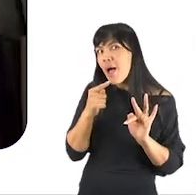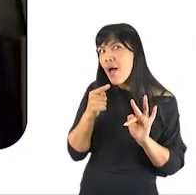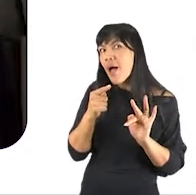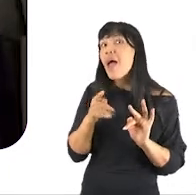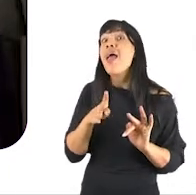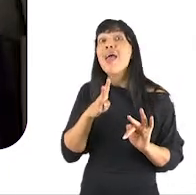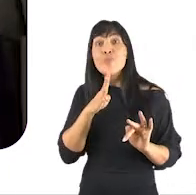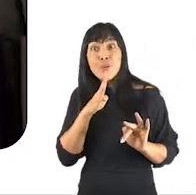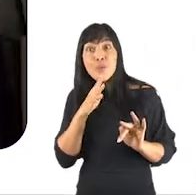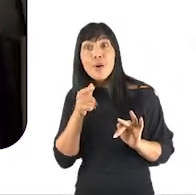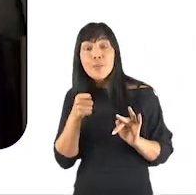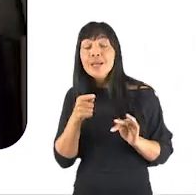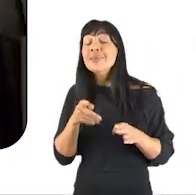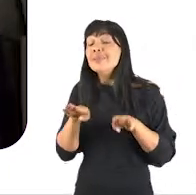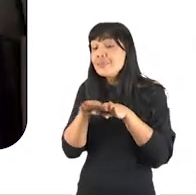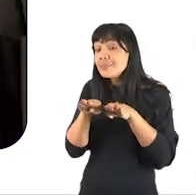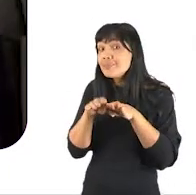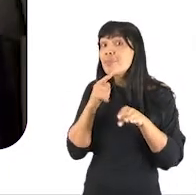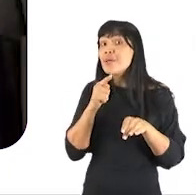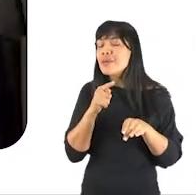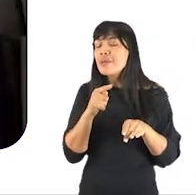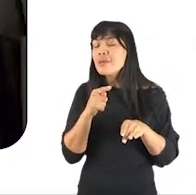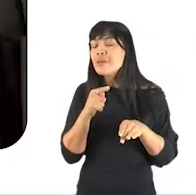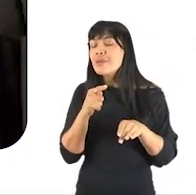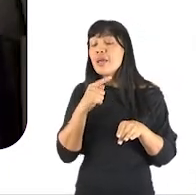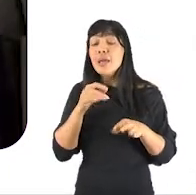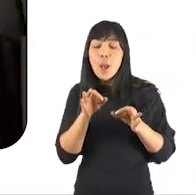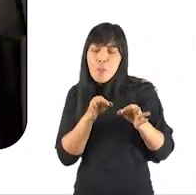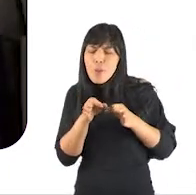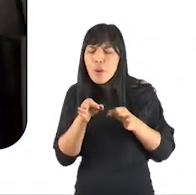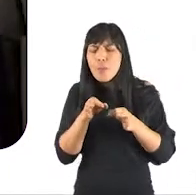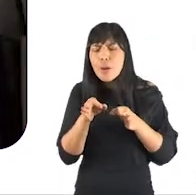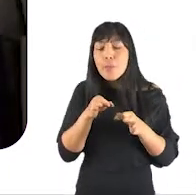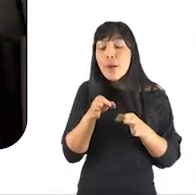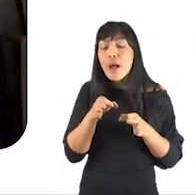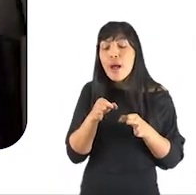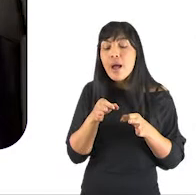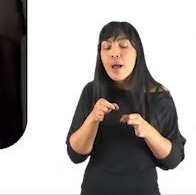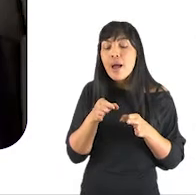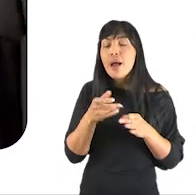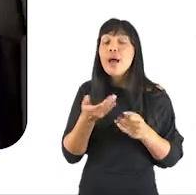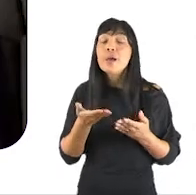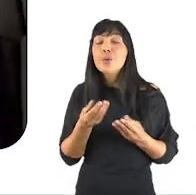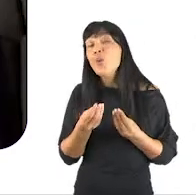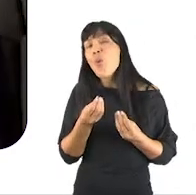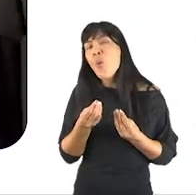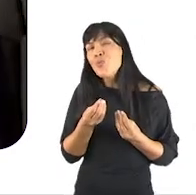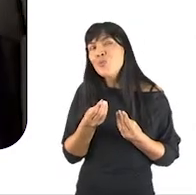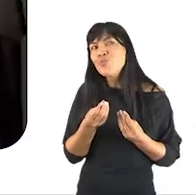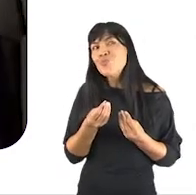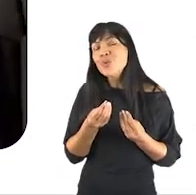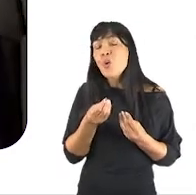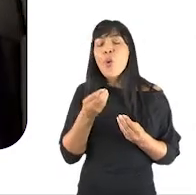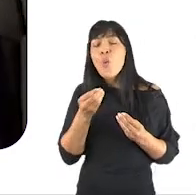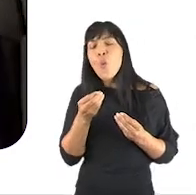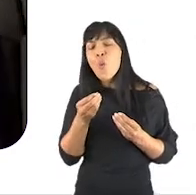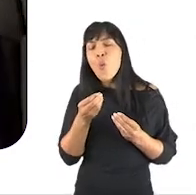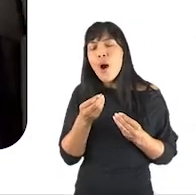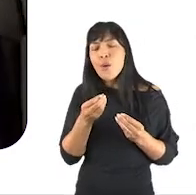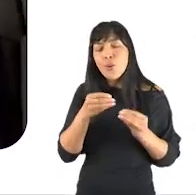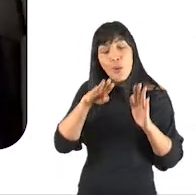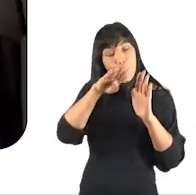tecnologia, mas a gente tem que pensar também nas capacidades organizacionais. Então, quais são os